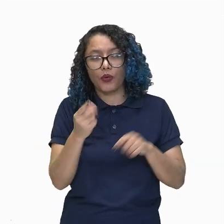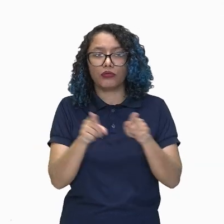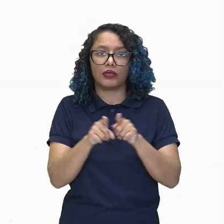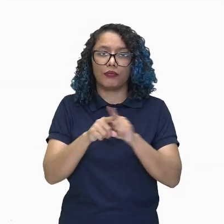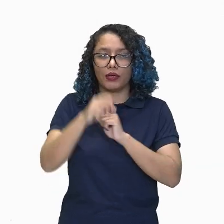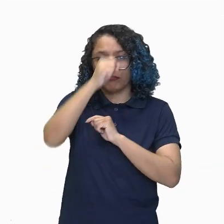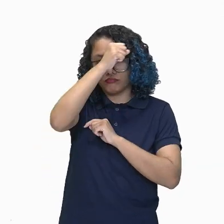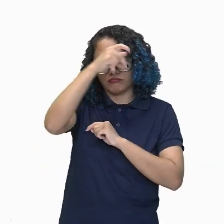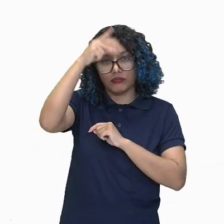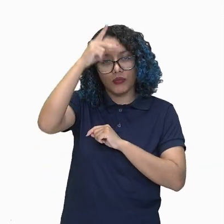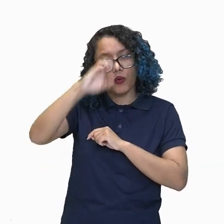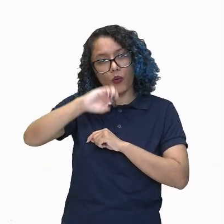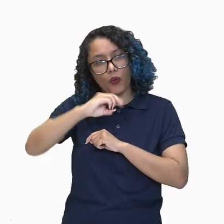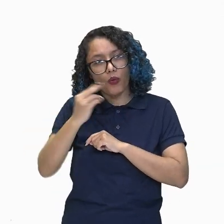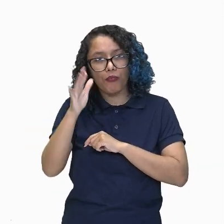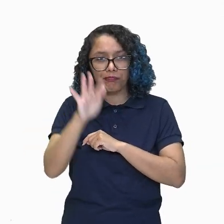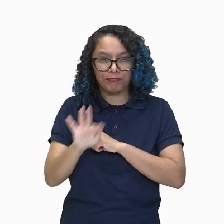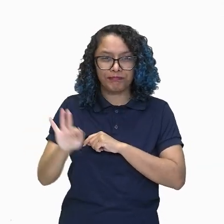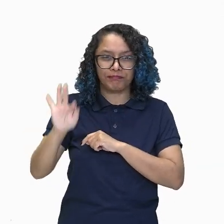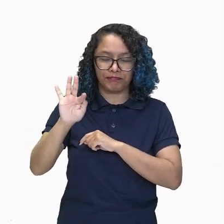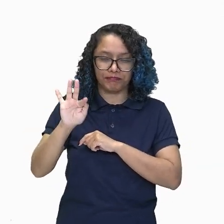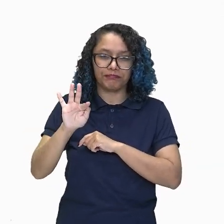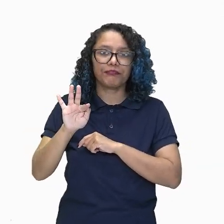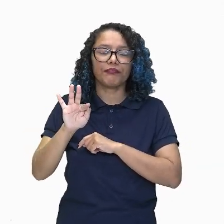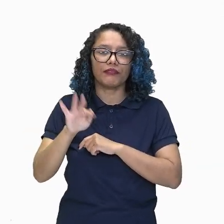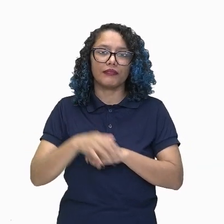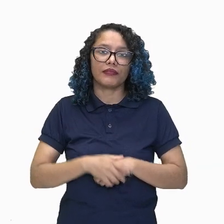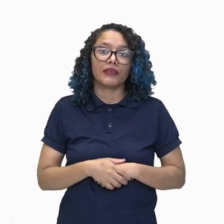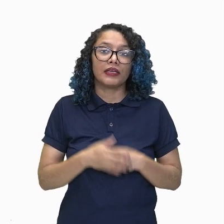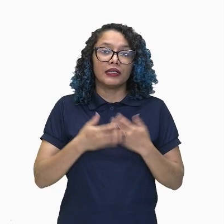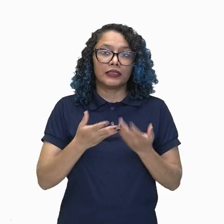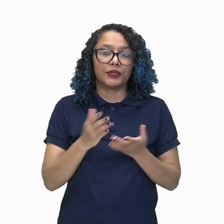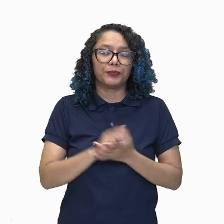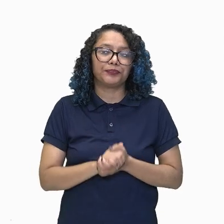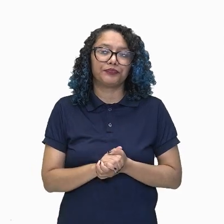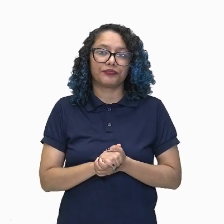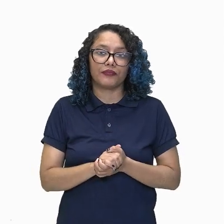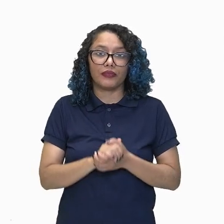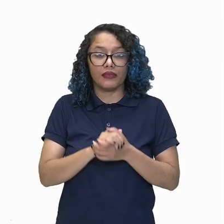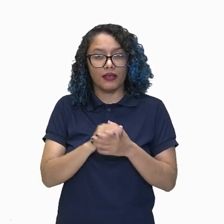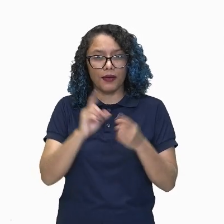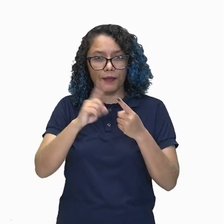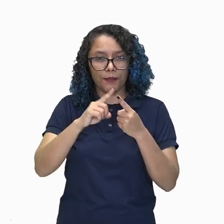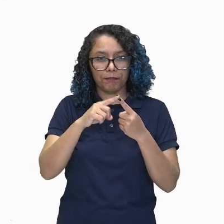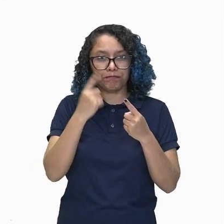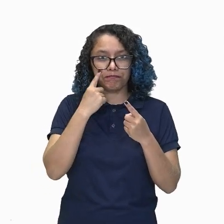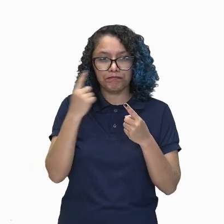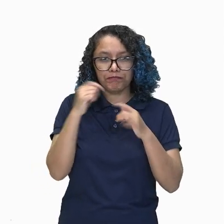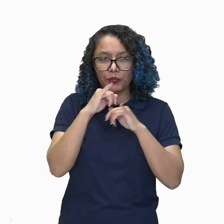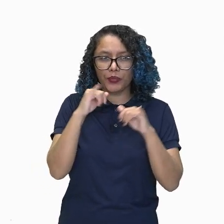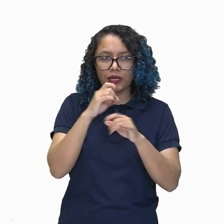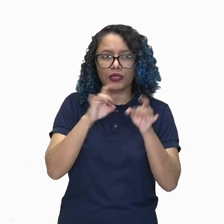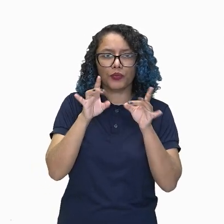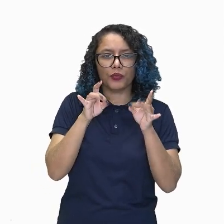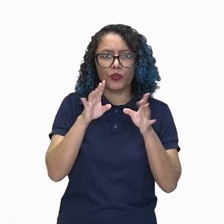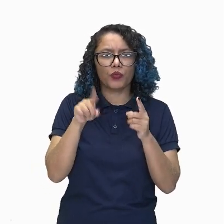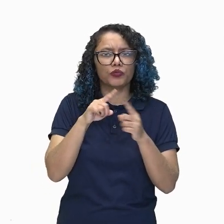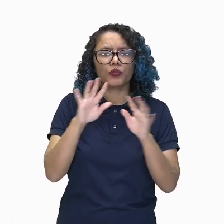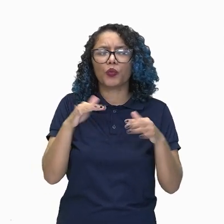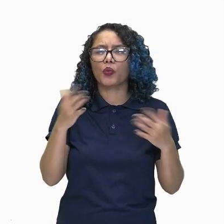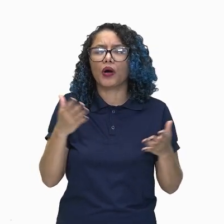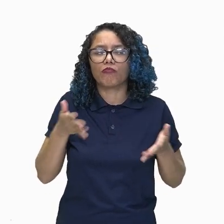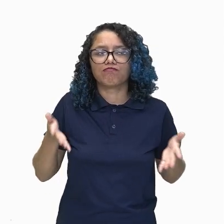municipais ou federais. Então, a propaganda comercial, por exemplo, ela vai ter o objetivo dela aí, ó, de